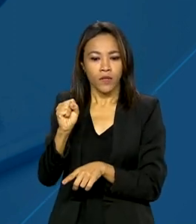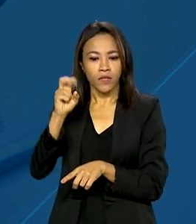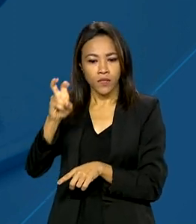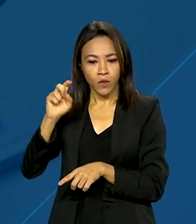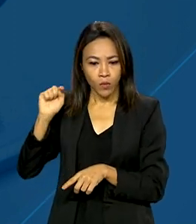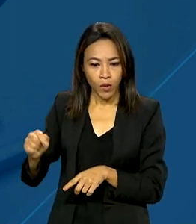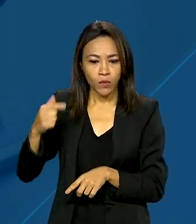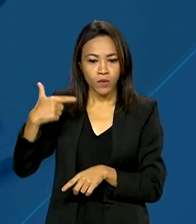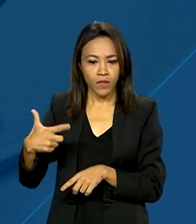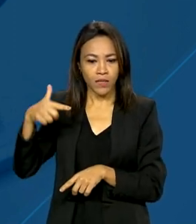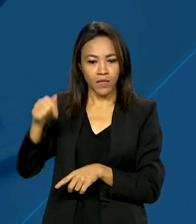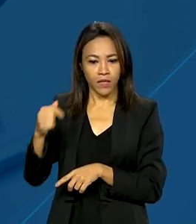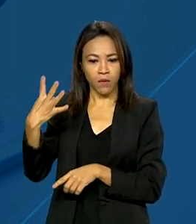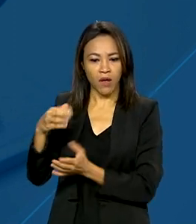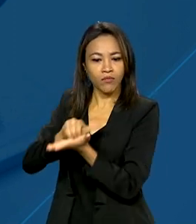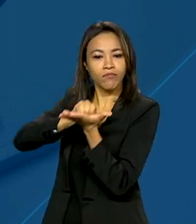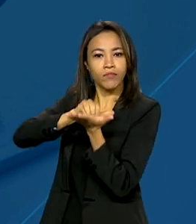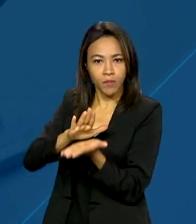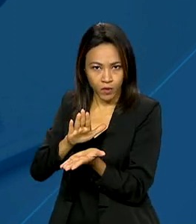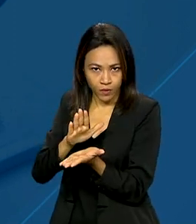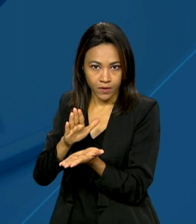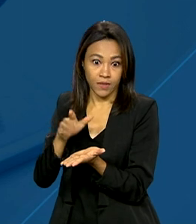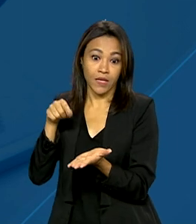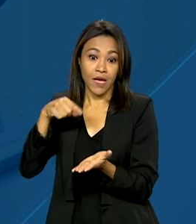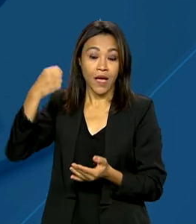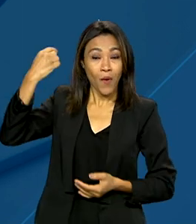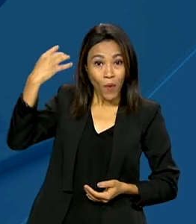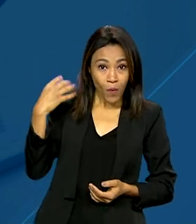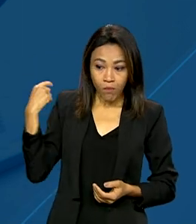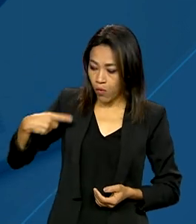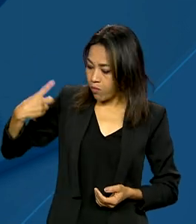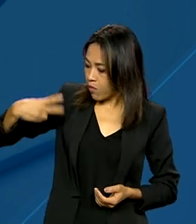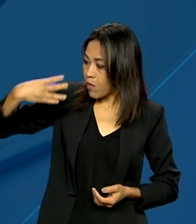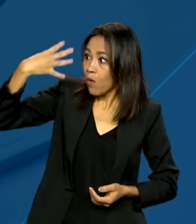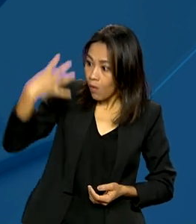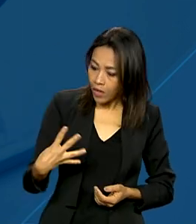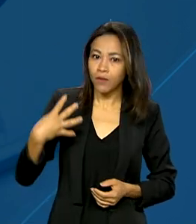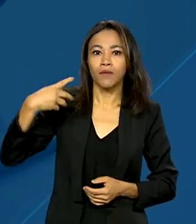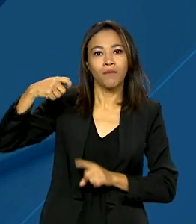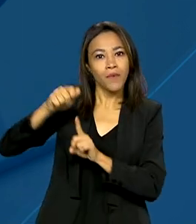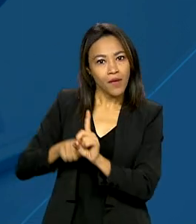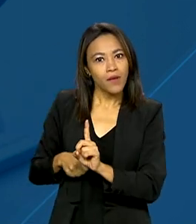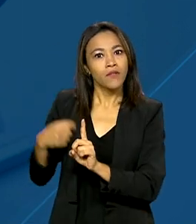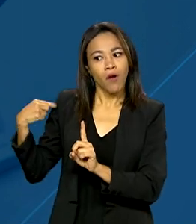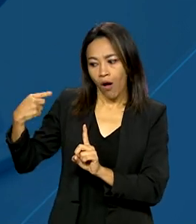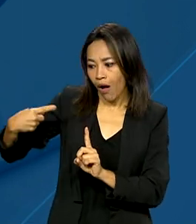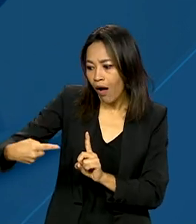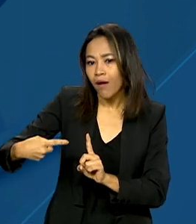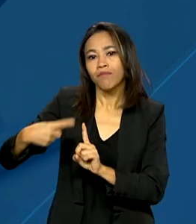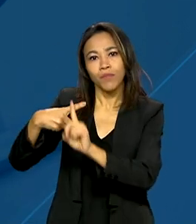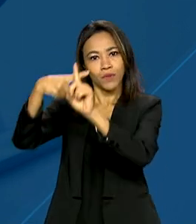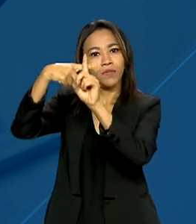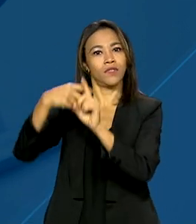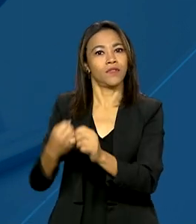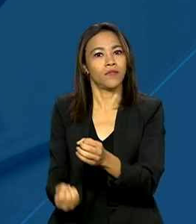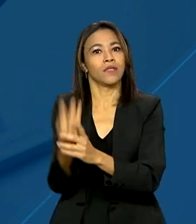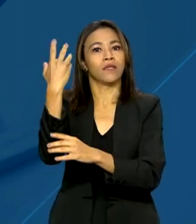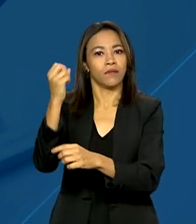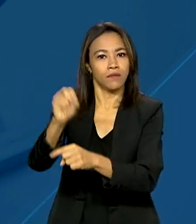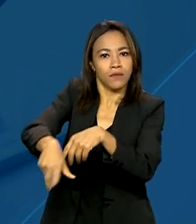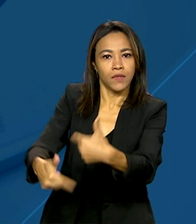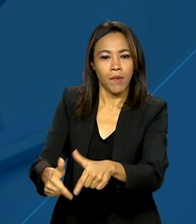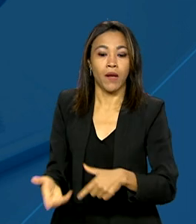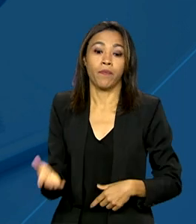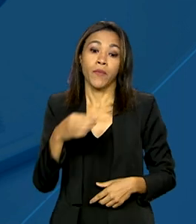685.274 de missões é o quarto mês seguido com saldo Positivo na geração de empregos em 23